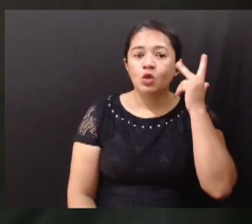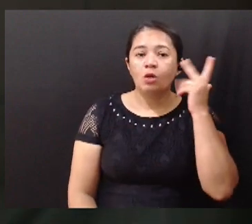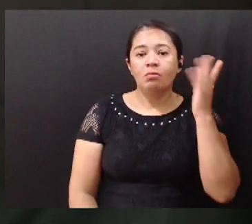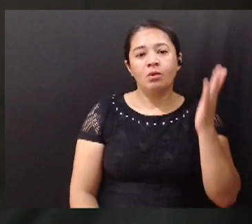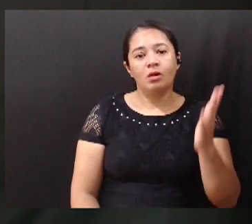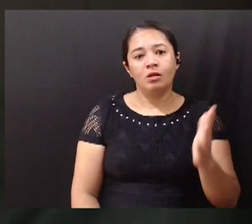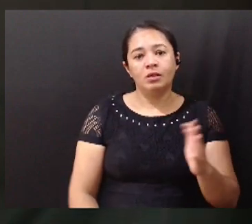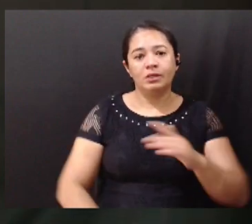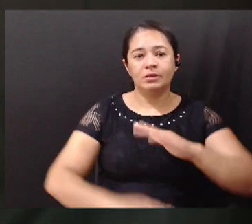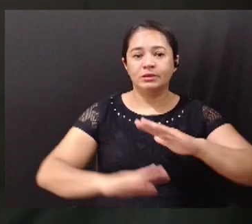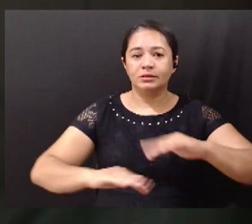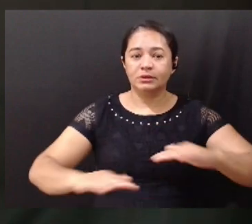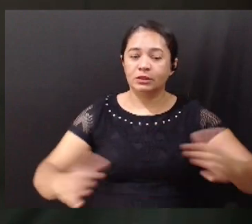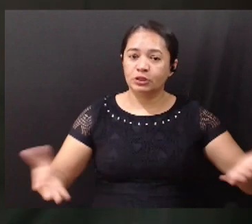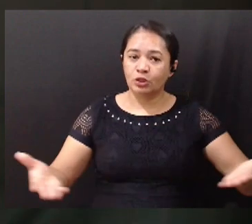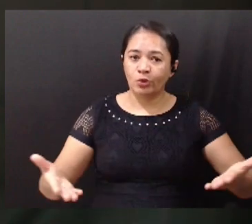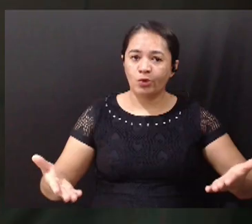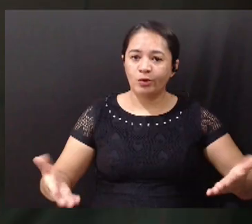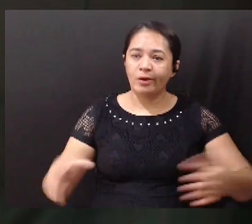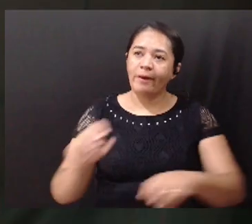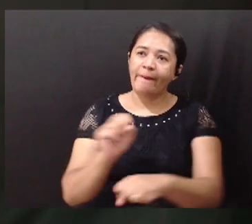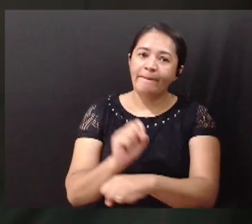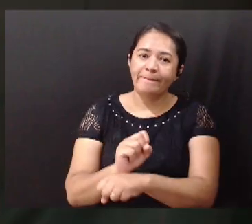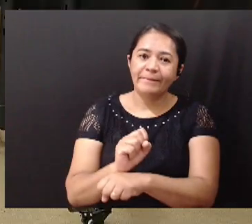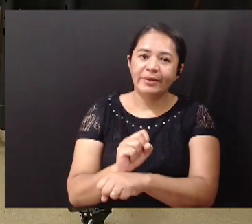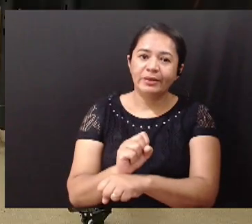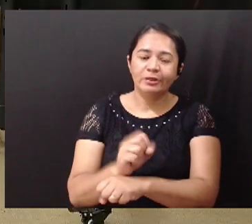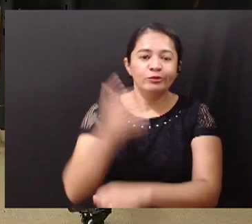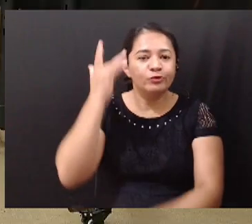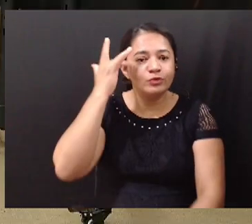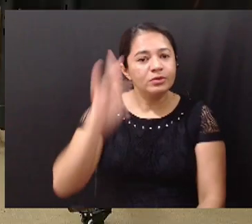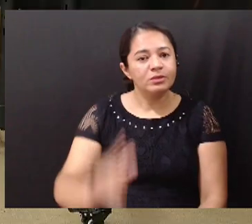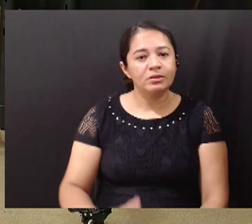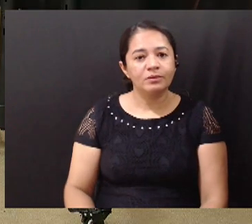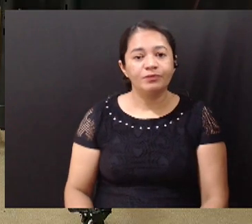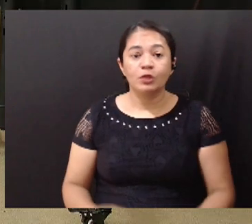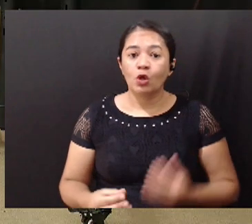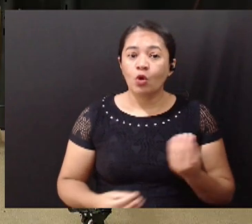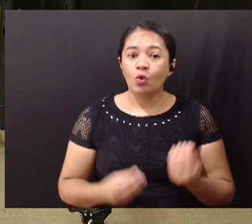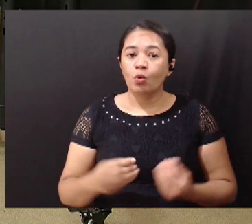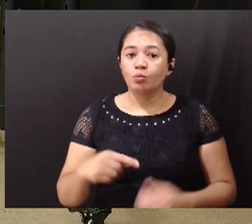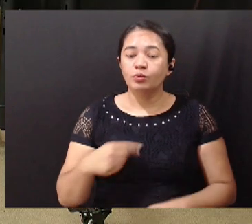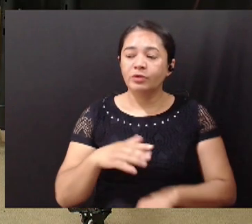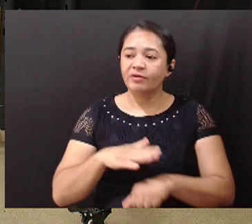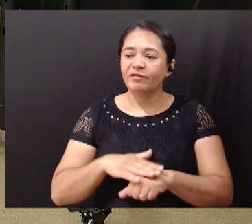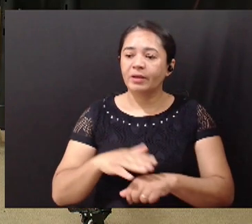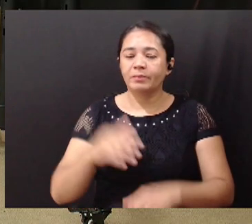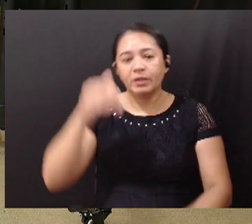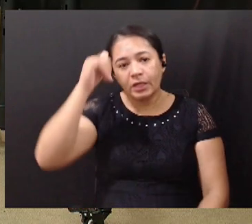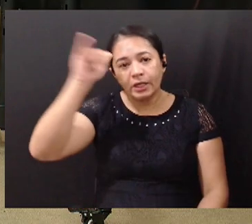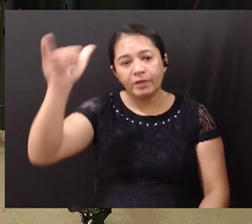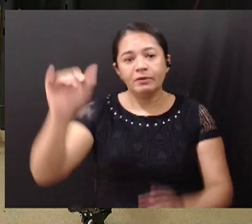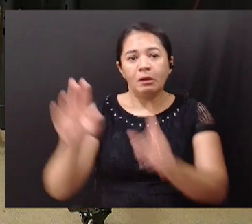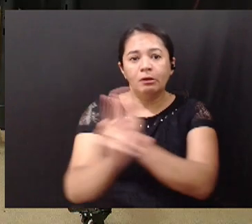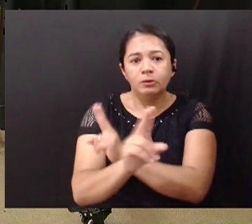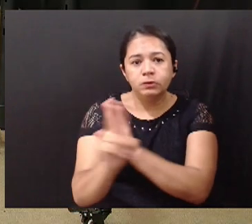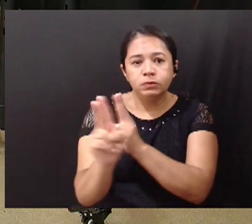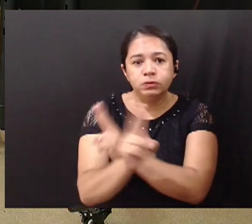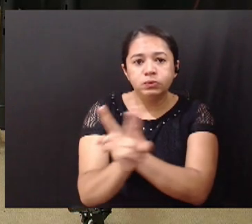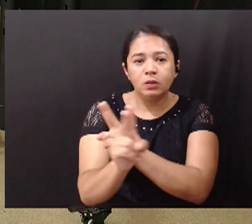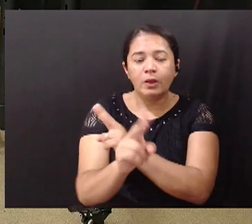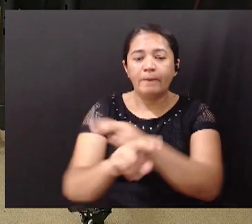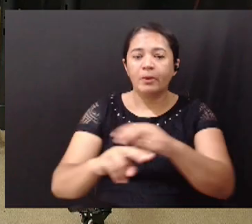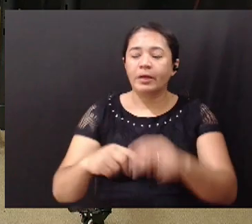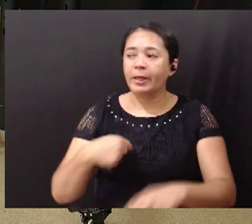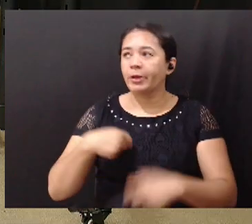hoje não estão esperando mais. Como é que a gente faz para não entrar em crise mediante essa questão da espera, né? Porque eu vou ter que esperar minha mãe